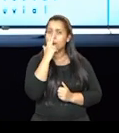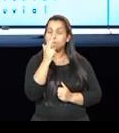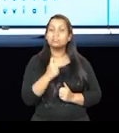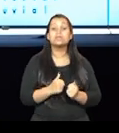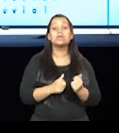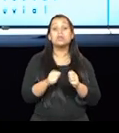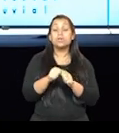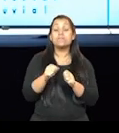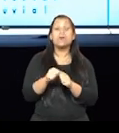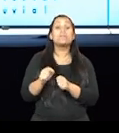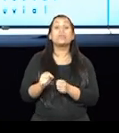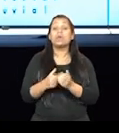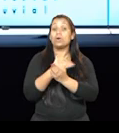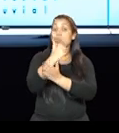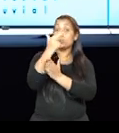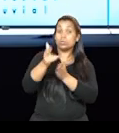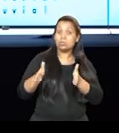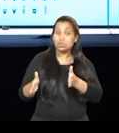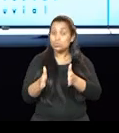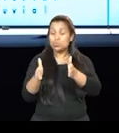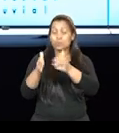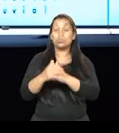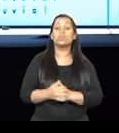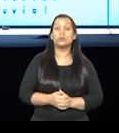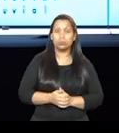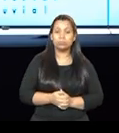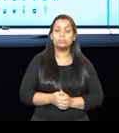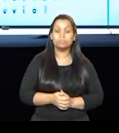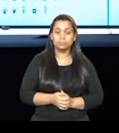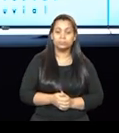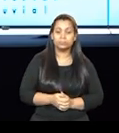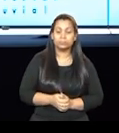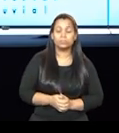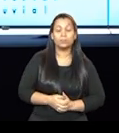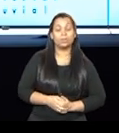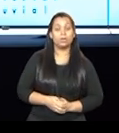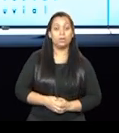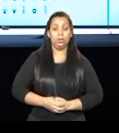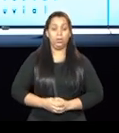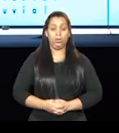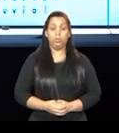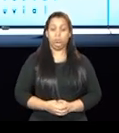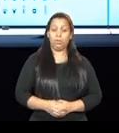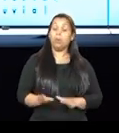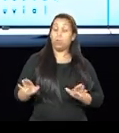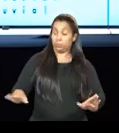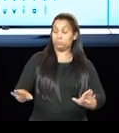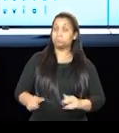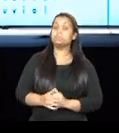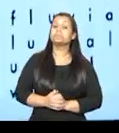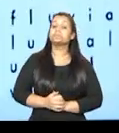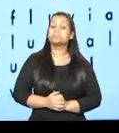desenho geométrico. Vamos analisar um pouco mais o sentido desse poema. Olha só,